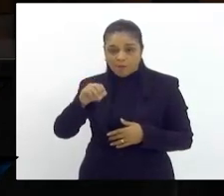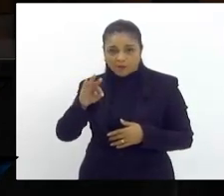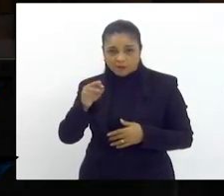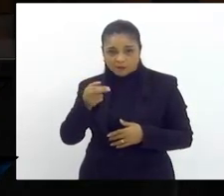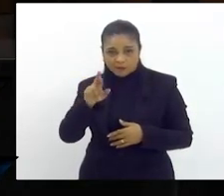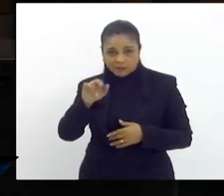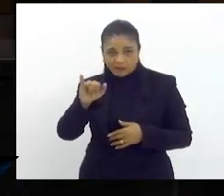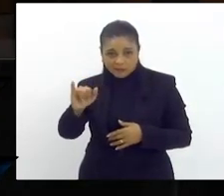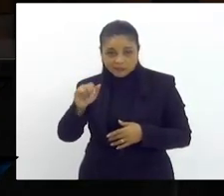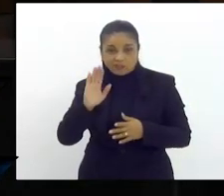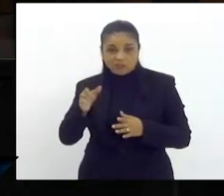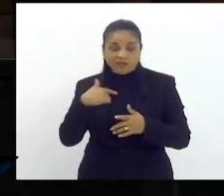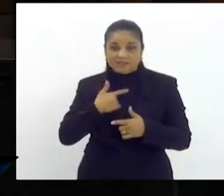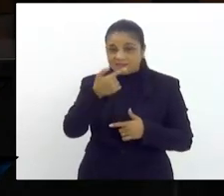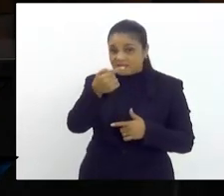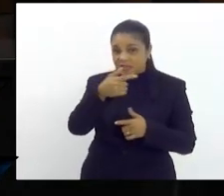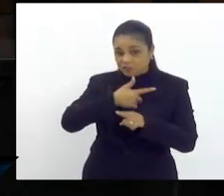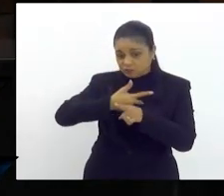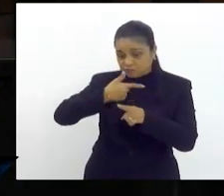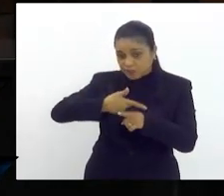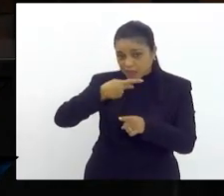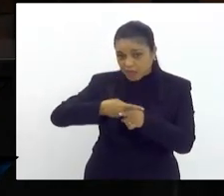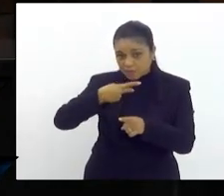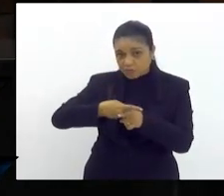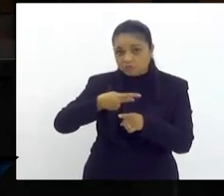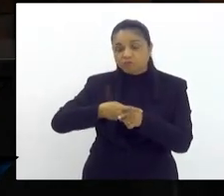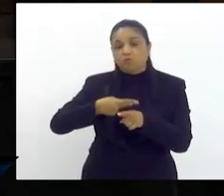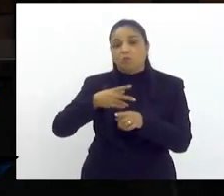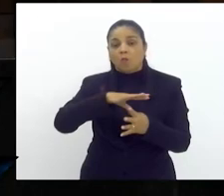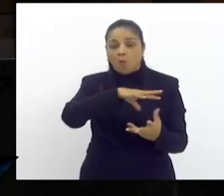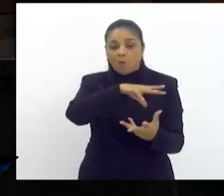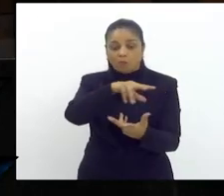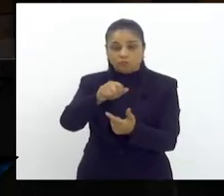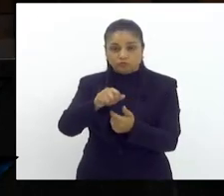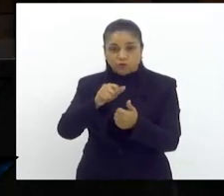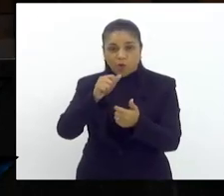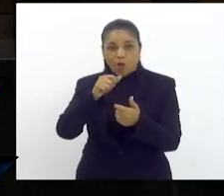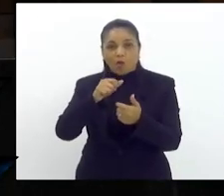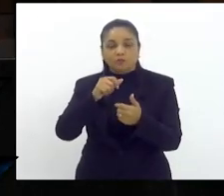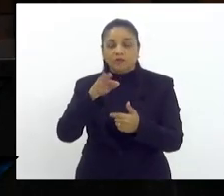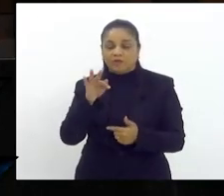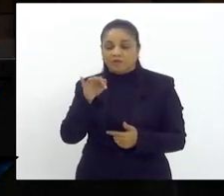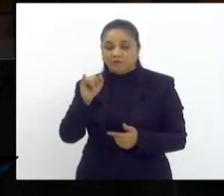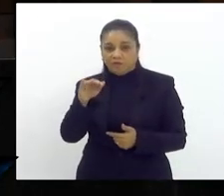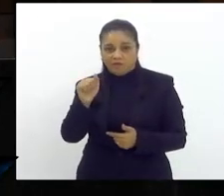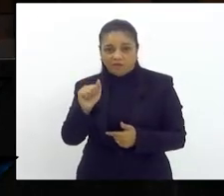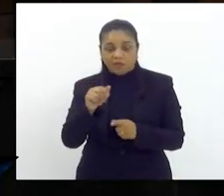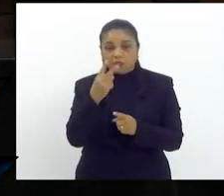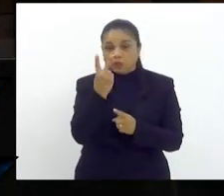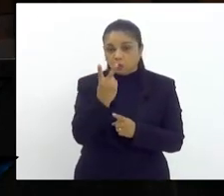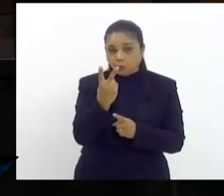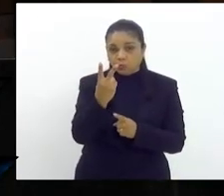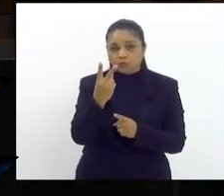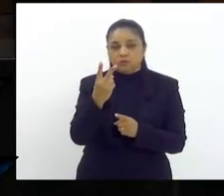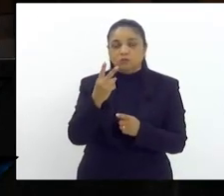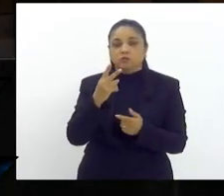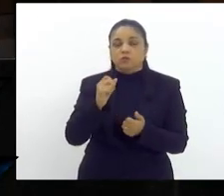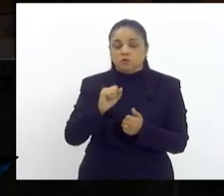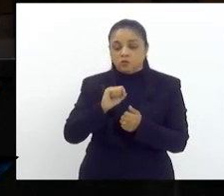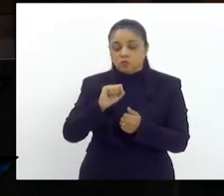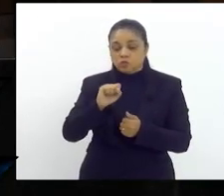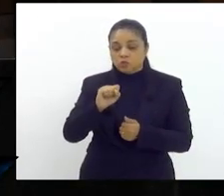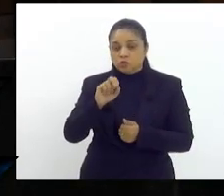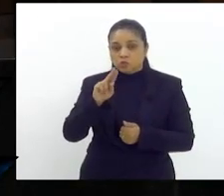títulos o mundial de clubes da FIFA e duas supercopas da Espanha